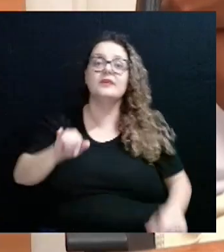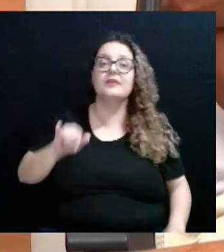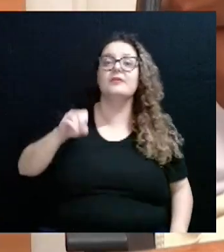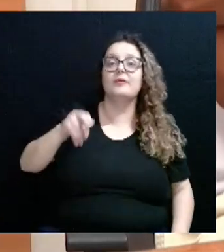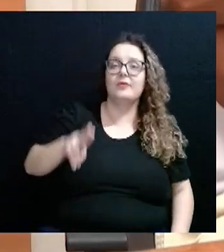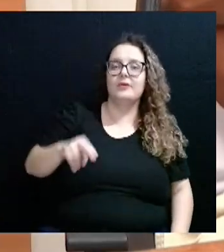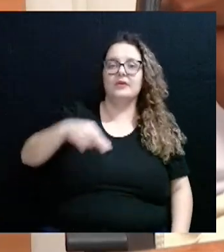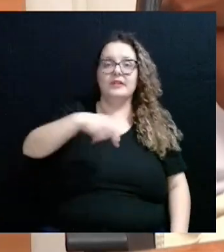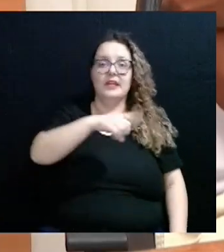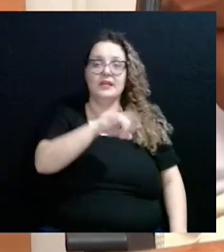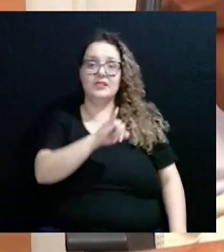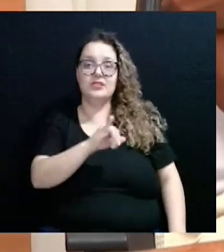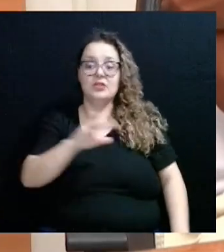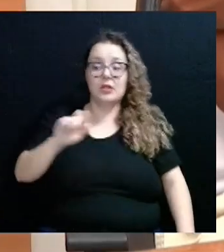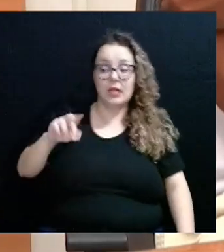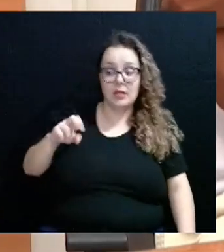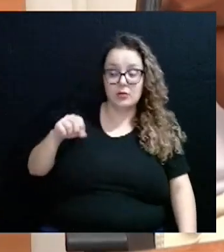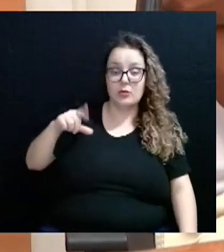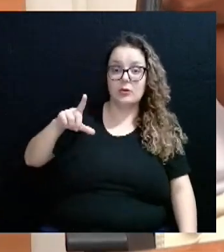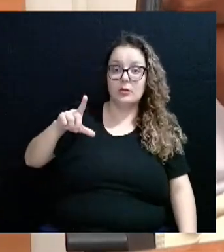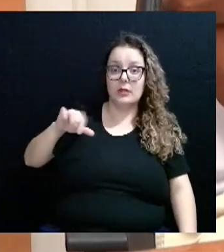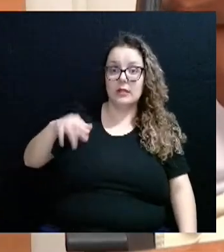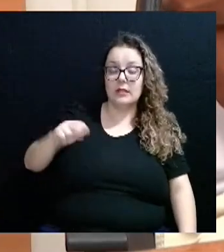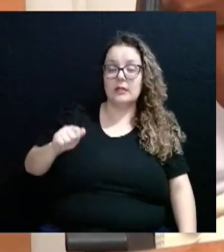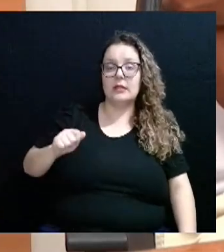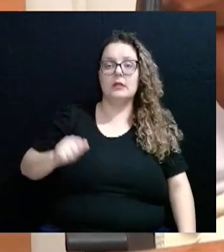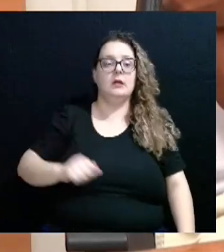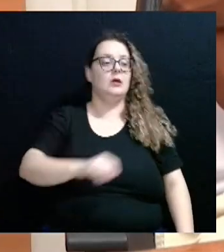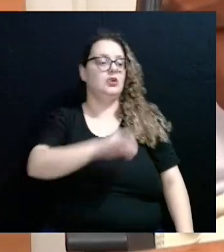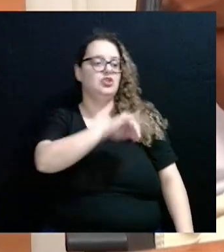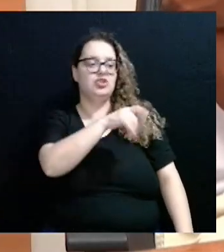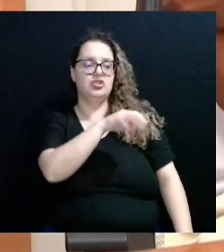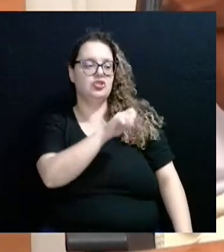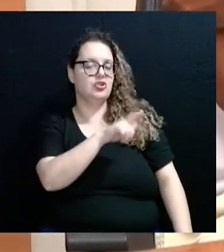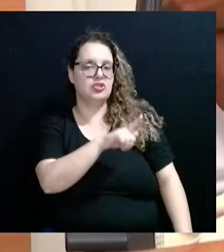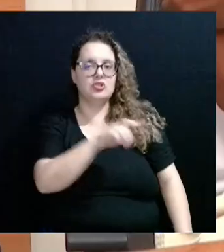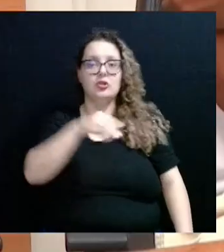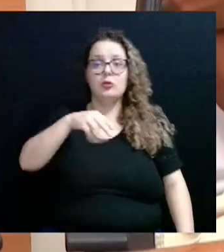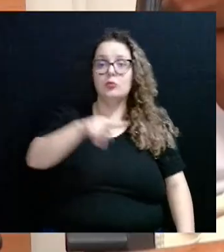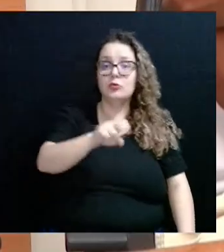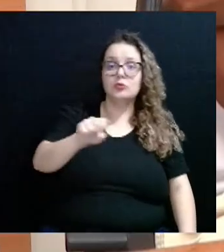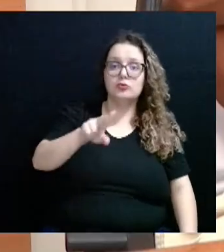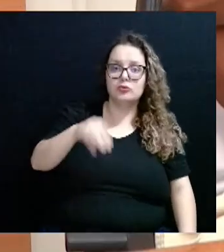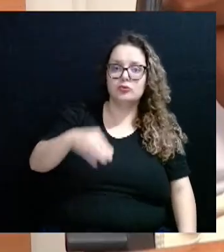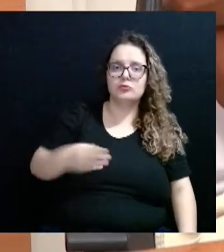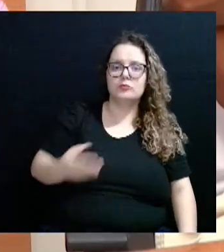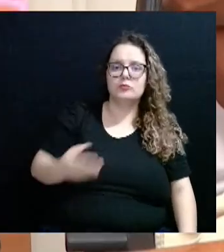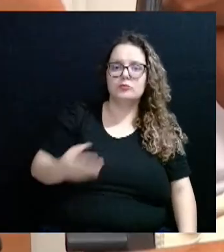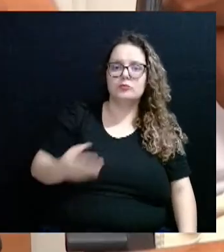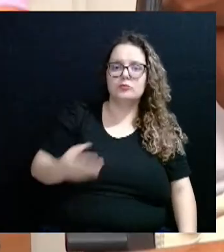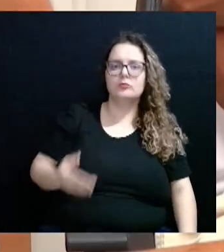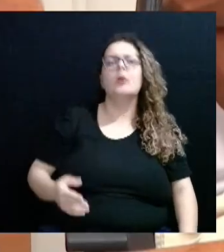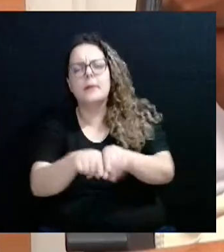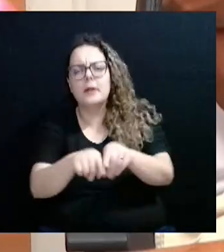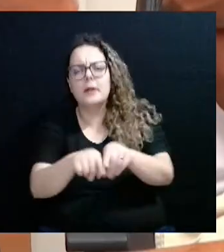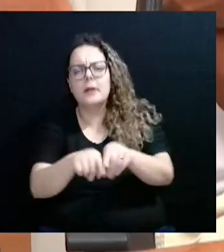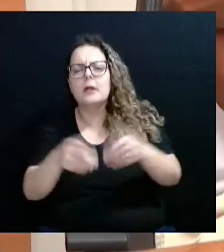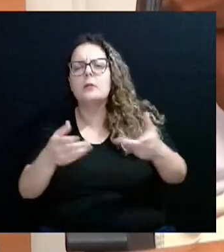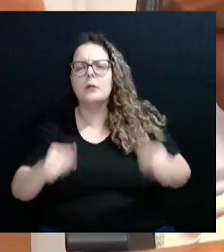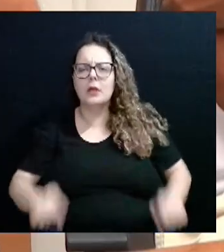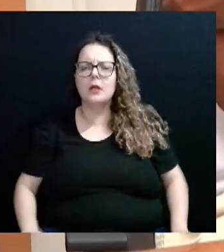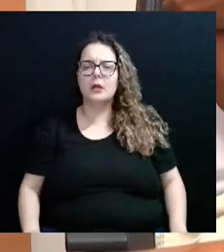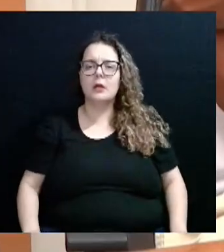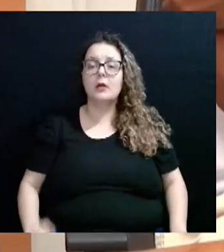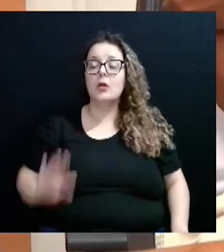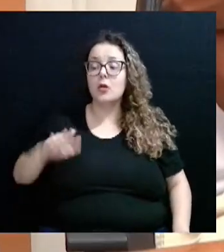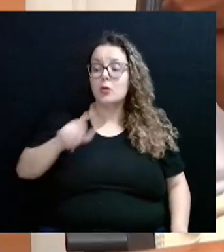de Jesus, Jorge Ben, Bezerra da Silva e Mussum foram rap também. E quando uma palavra